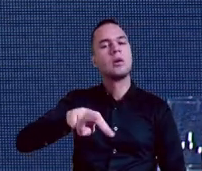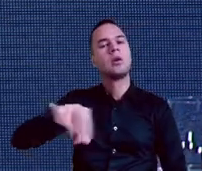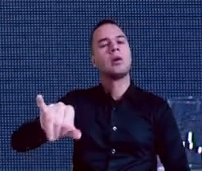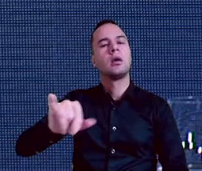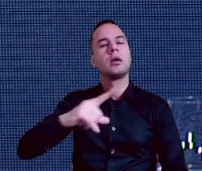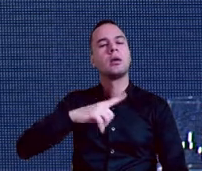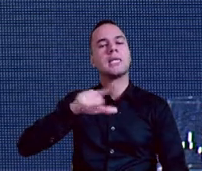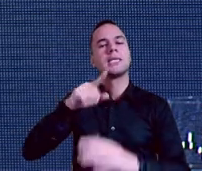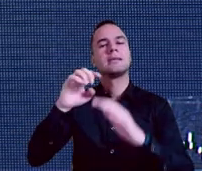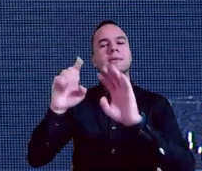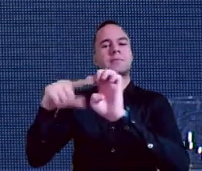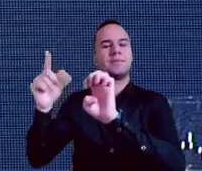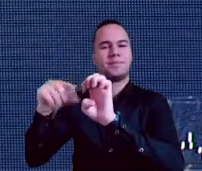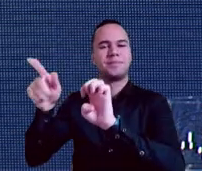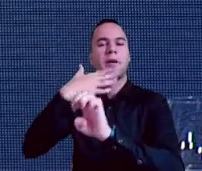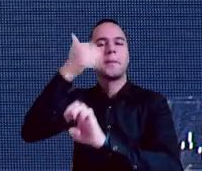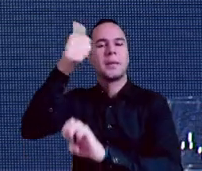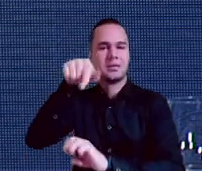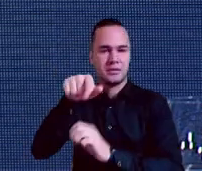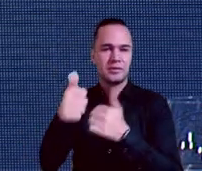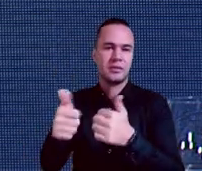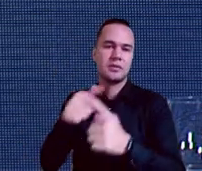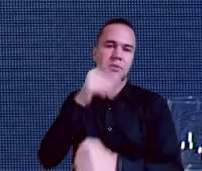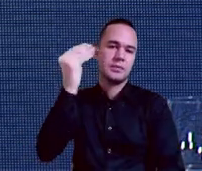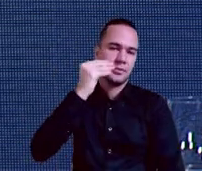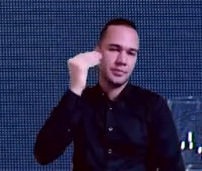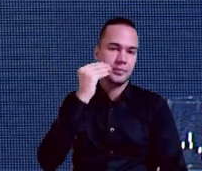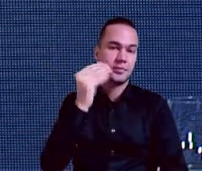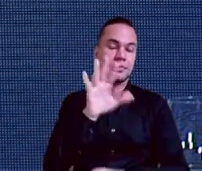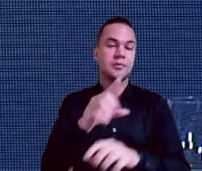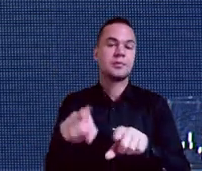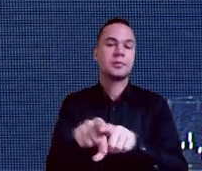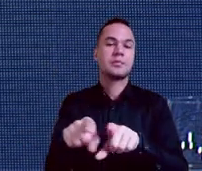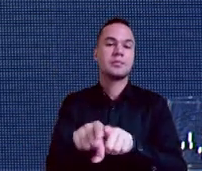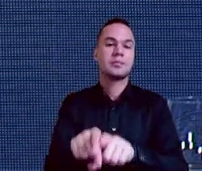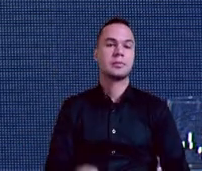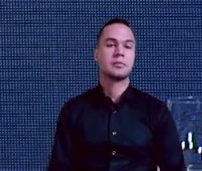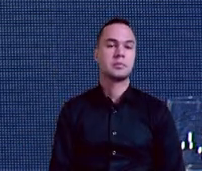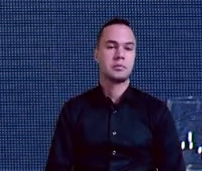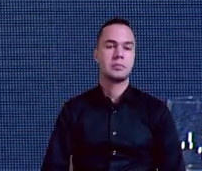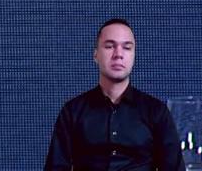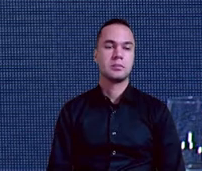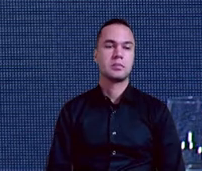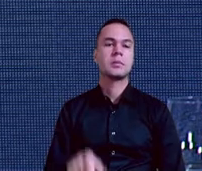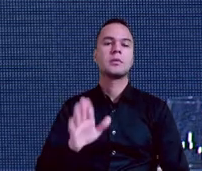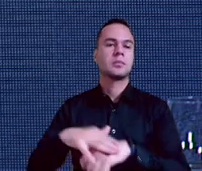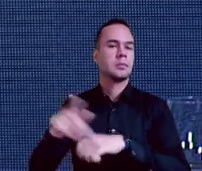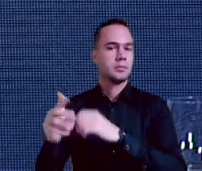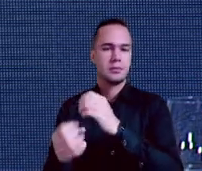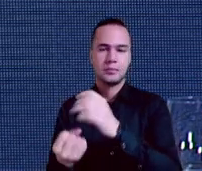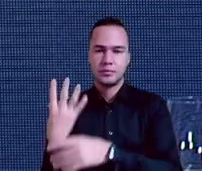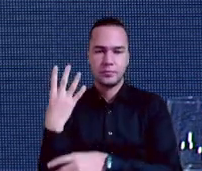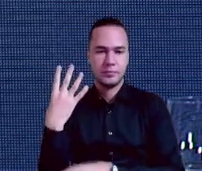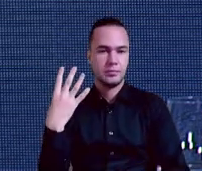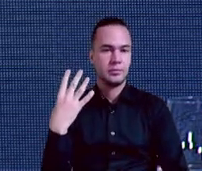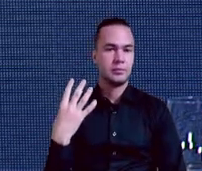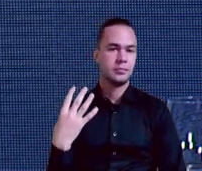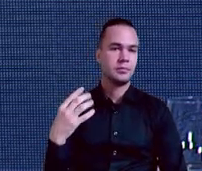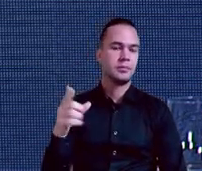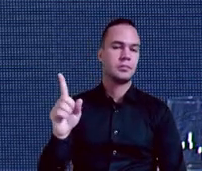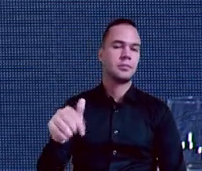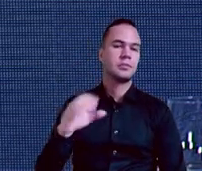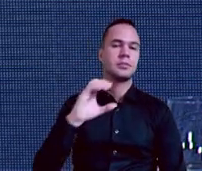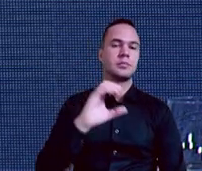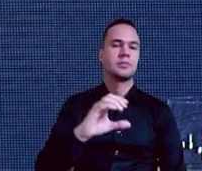empreendedores e melhores empreendedores mais experientes mas empreendedores fundadores e o se levam